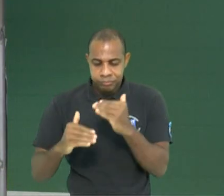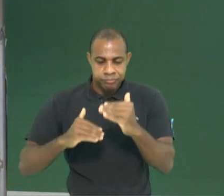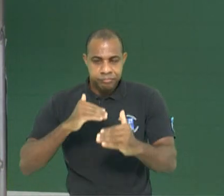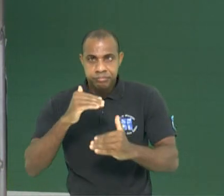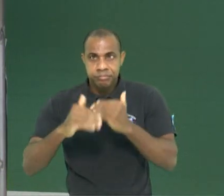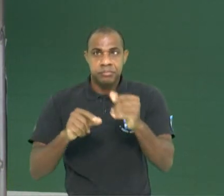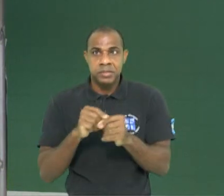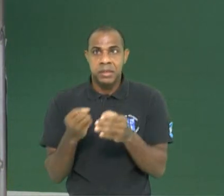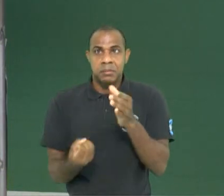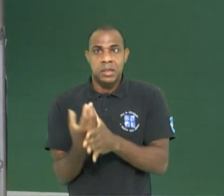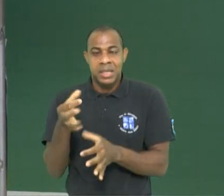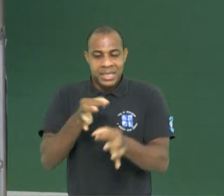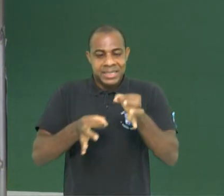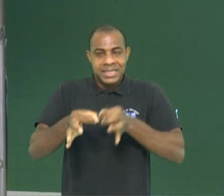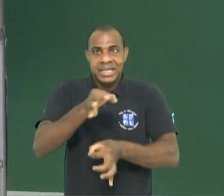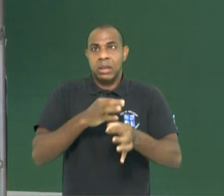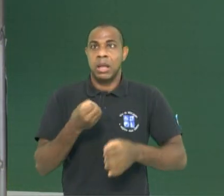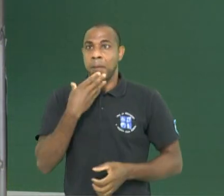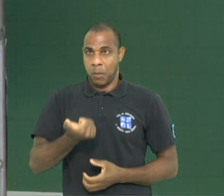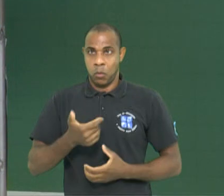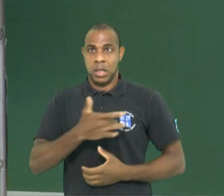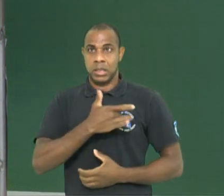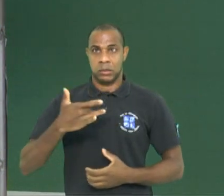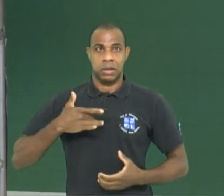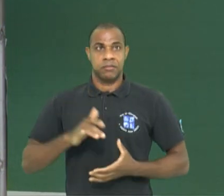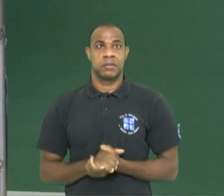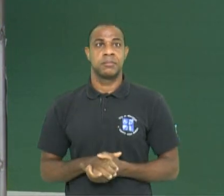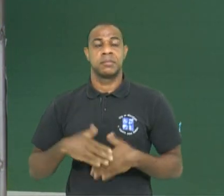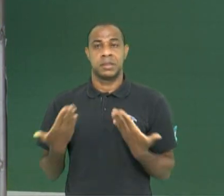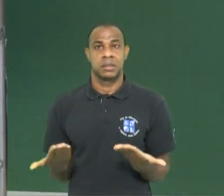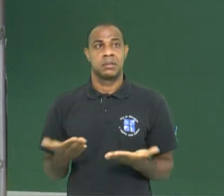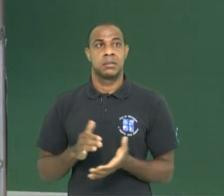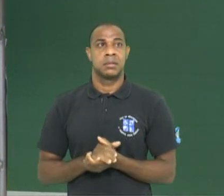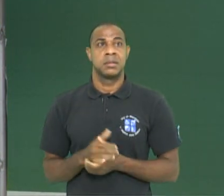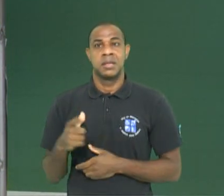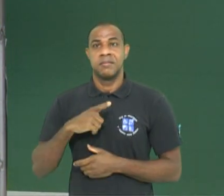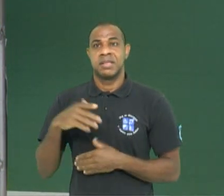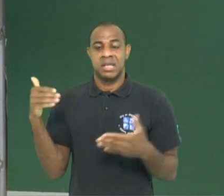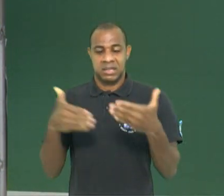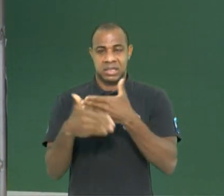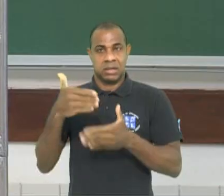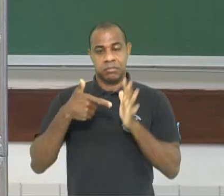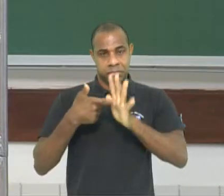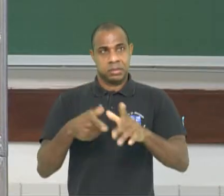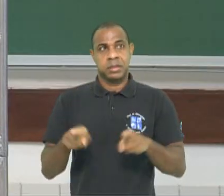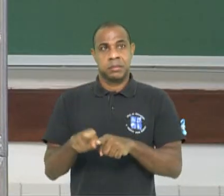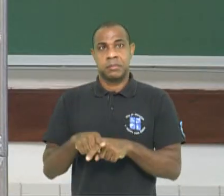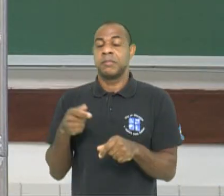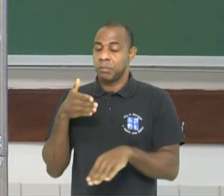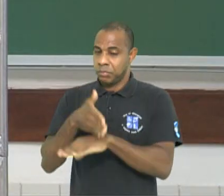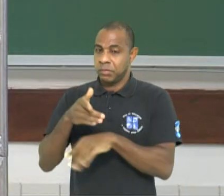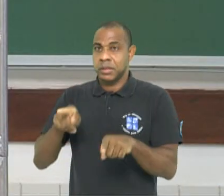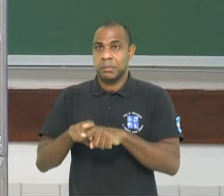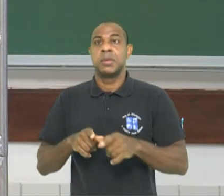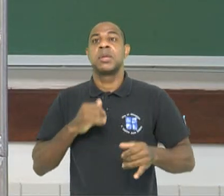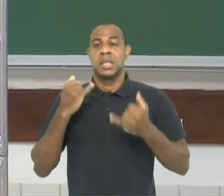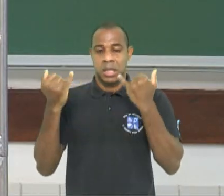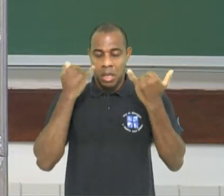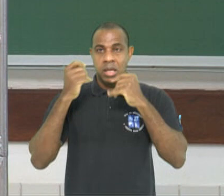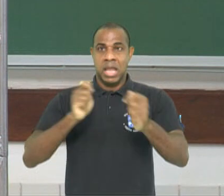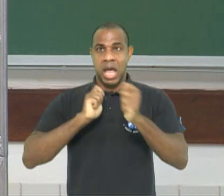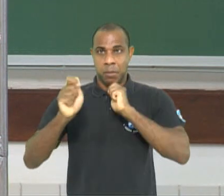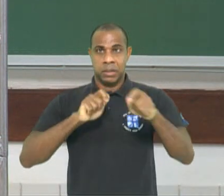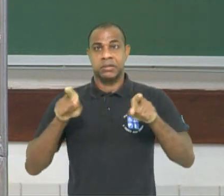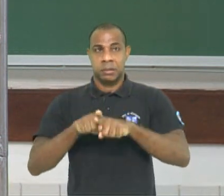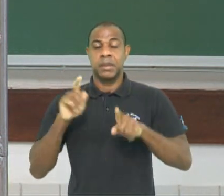gerar células sanguíneas saudáveis. Muito bem. Você vai ter ali nos slides, depois você pode acessar pelo link da reportagem, Bem interessante, tem